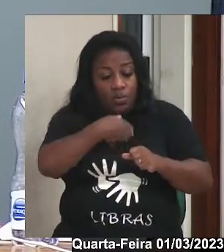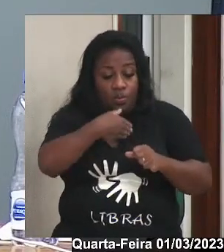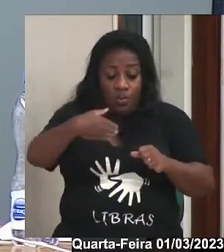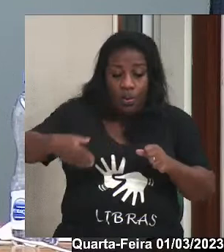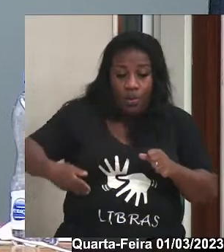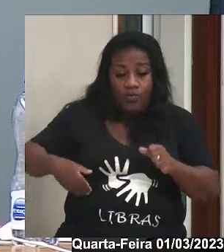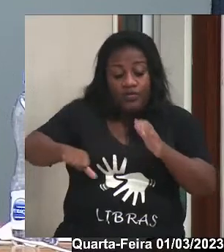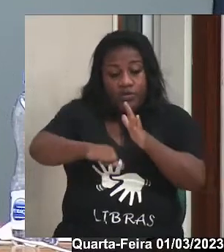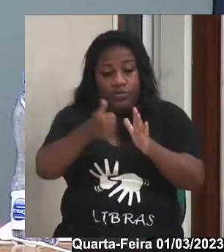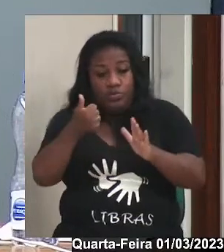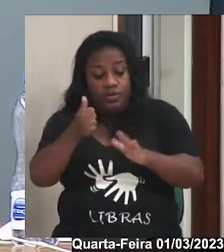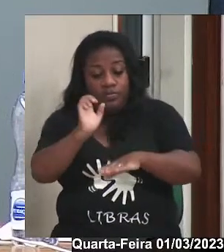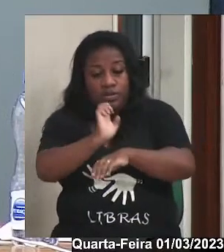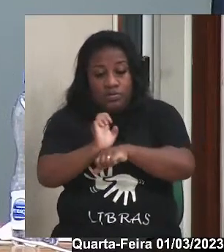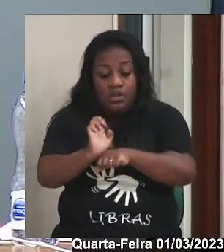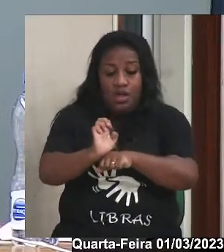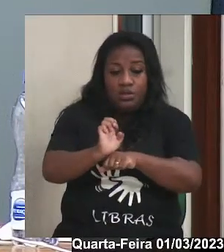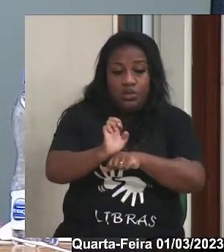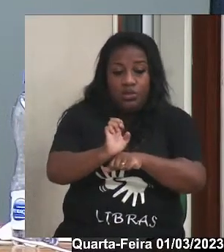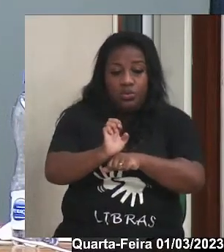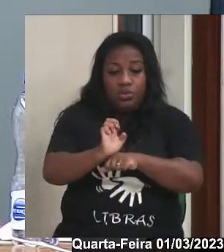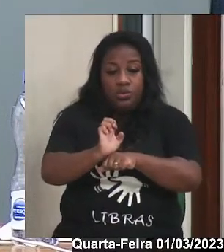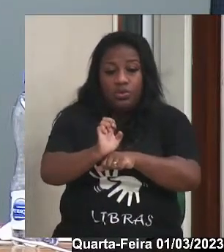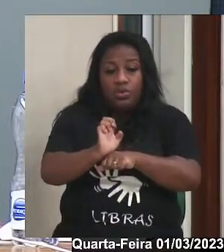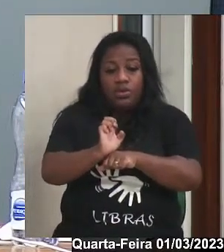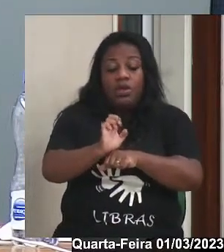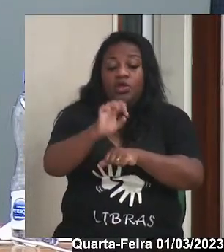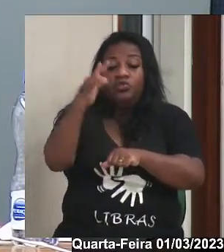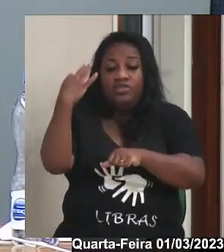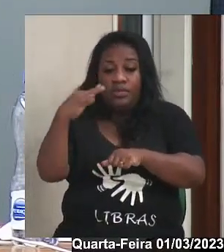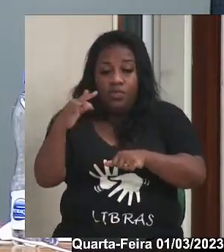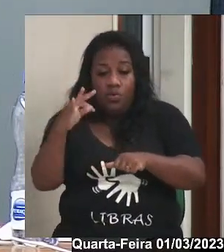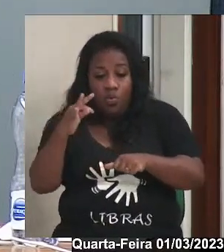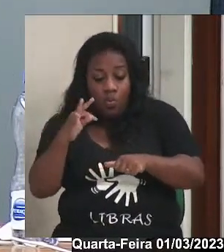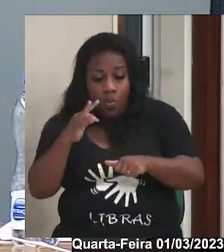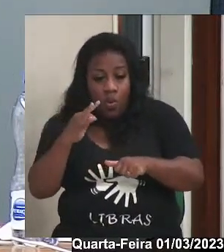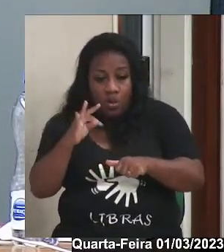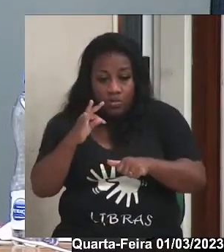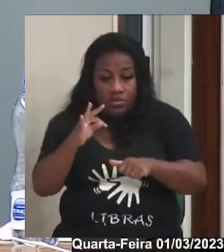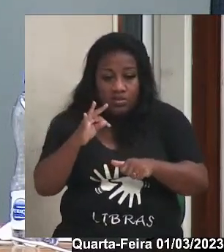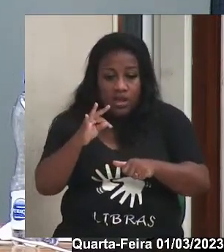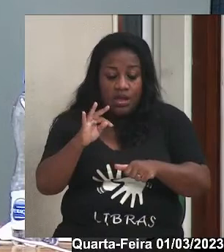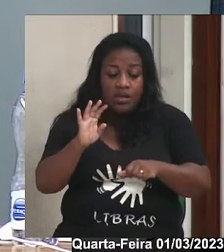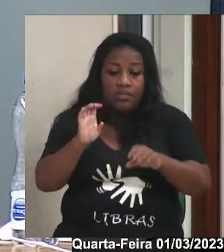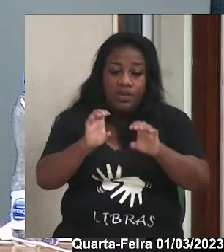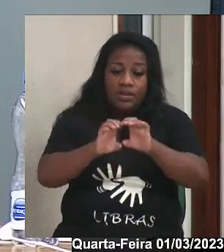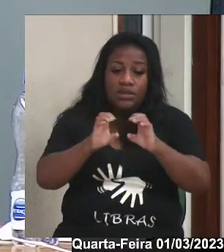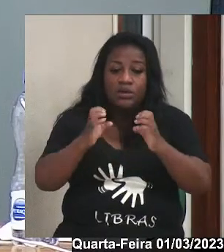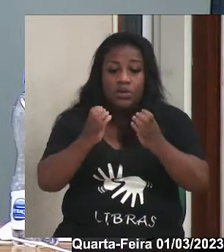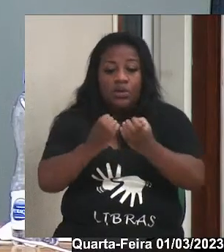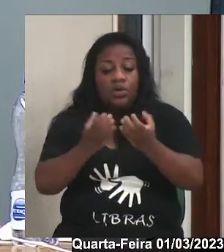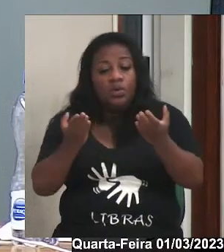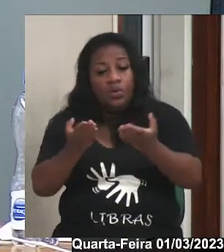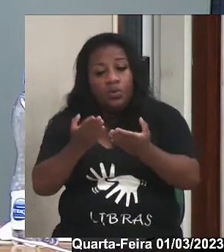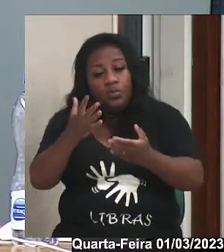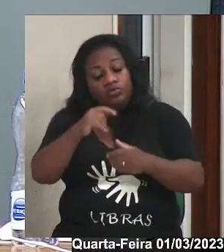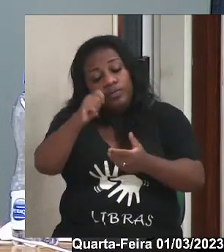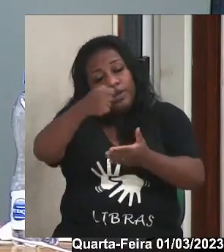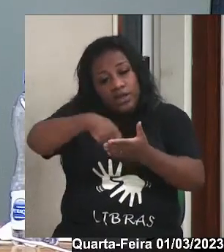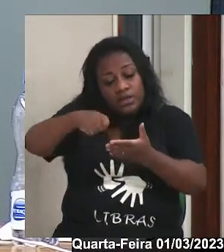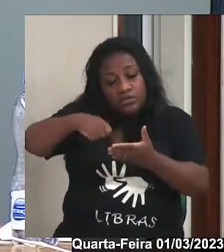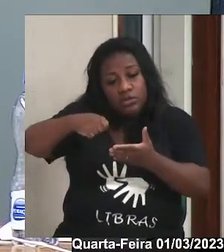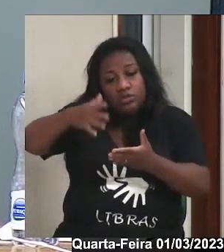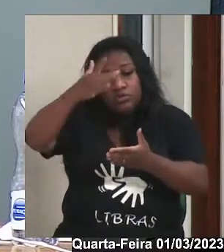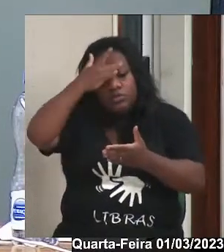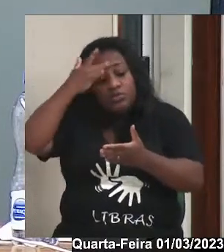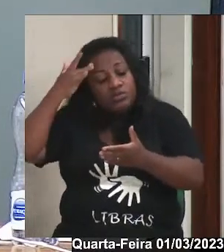a Universidade FECAP, no Taboão da Serra, para desconto curso de graduação, pós-graduação, extensão e